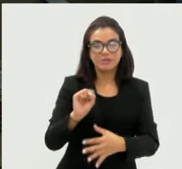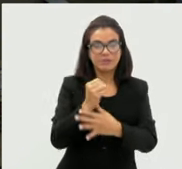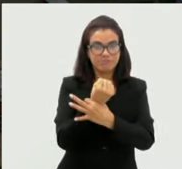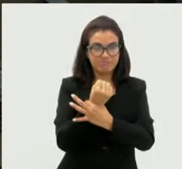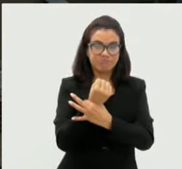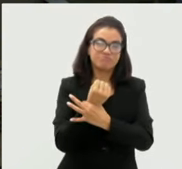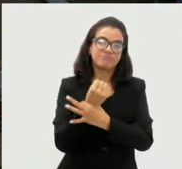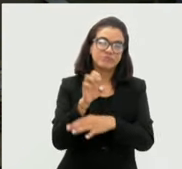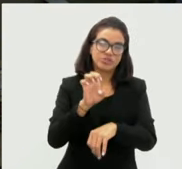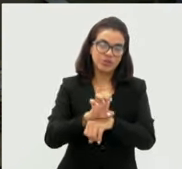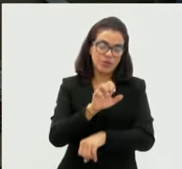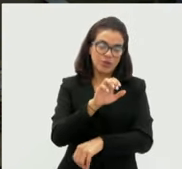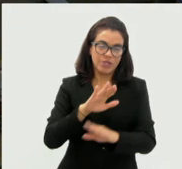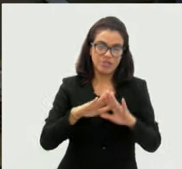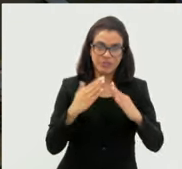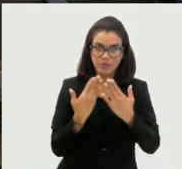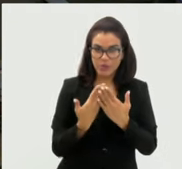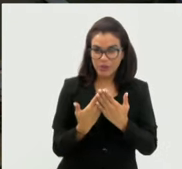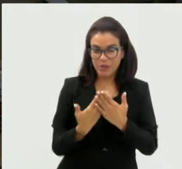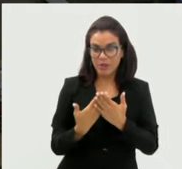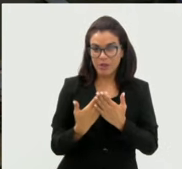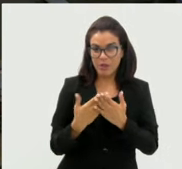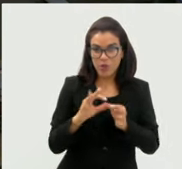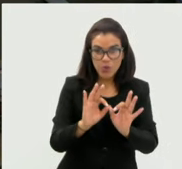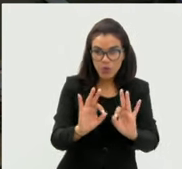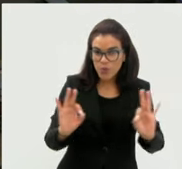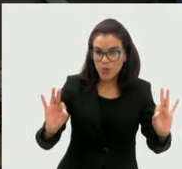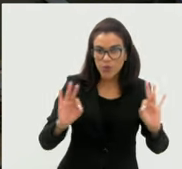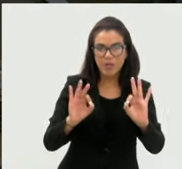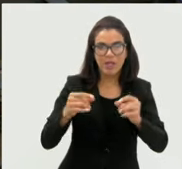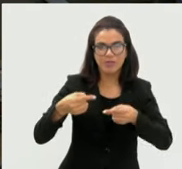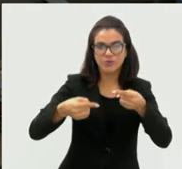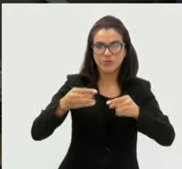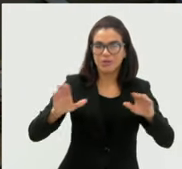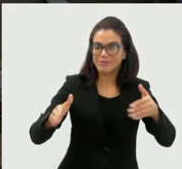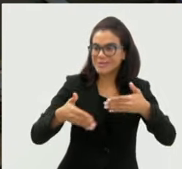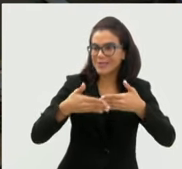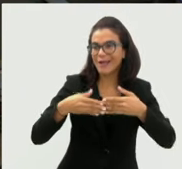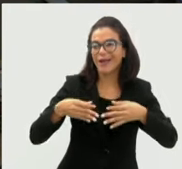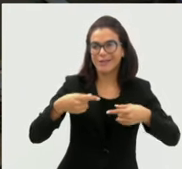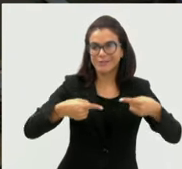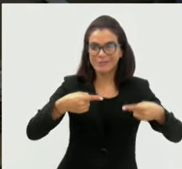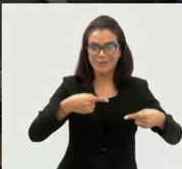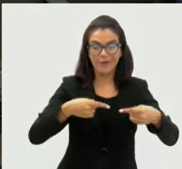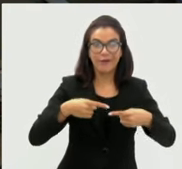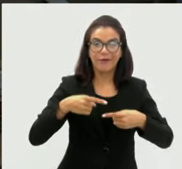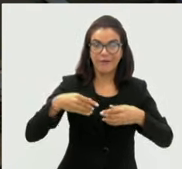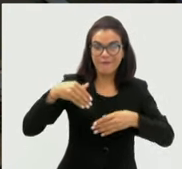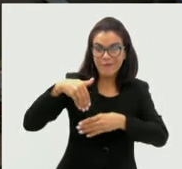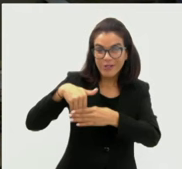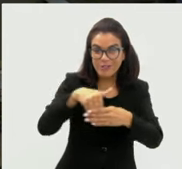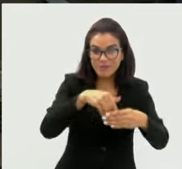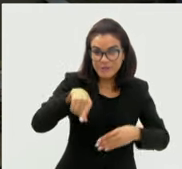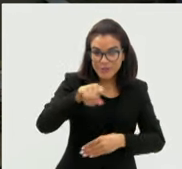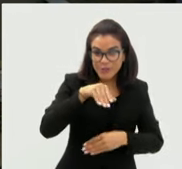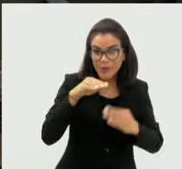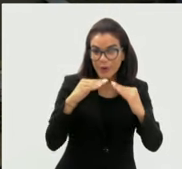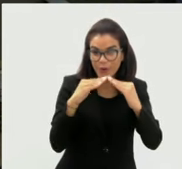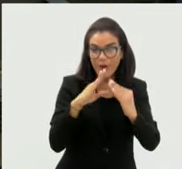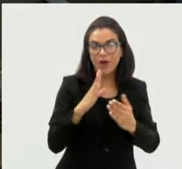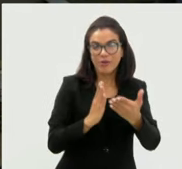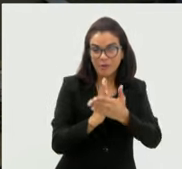Escolas. Em discussão. Não havendo quem queira discutir, encerrada a discussão. Em votação, os senhores que aprovam permaneçam como